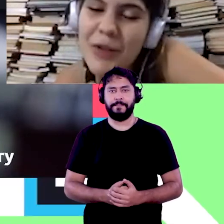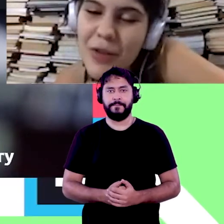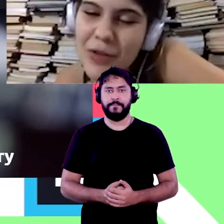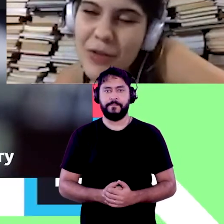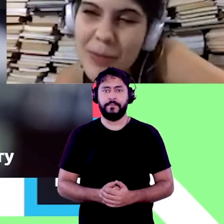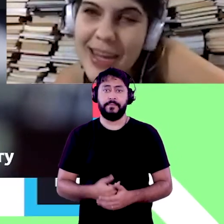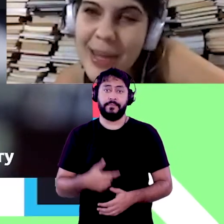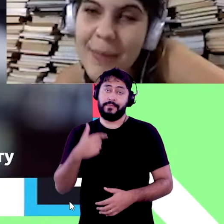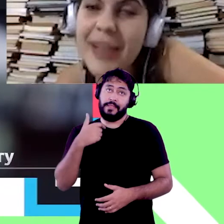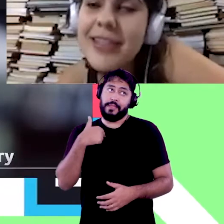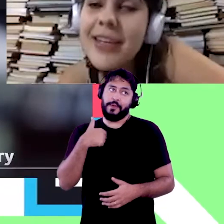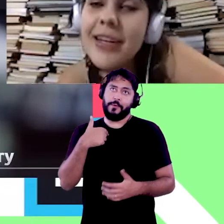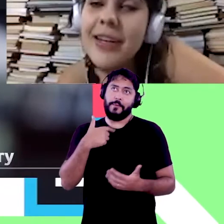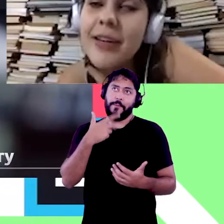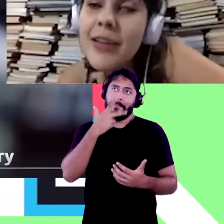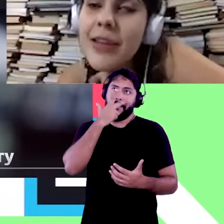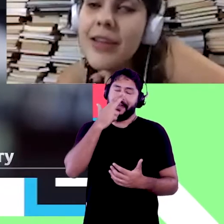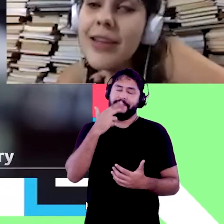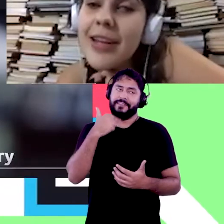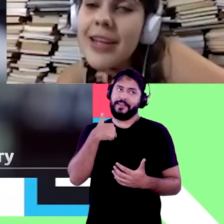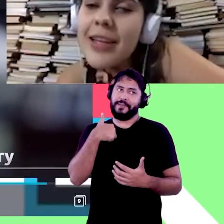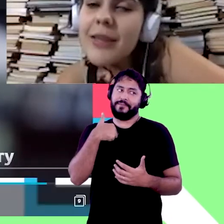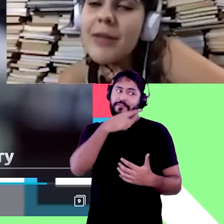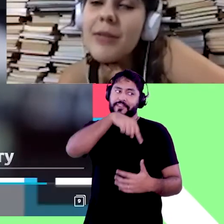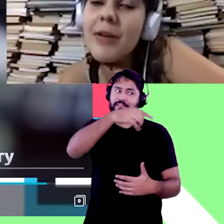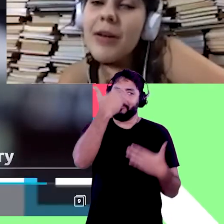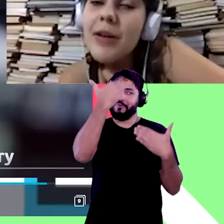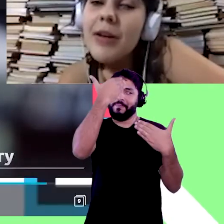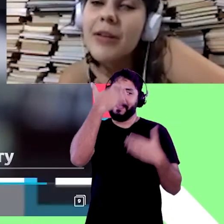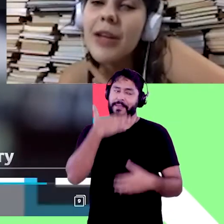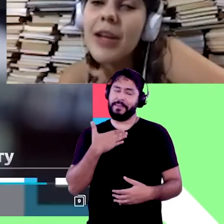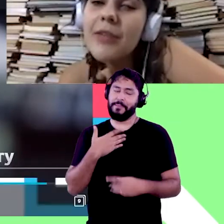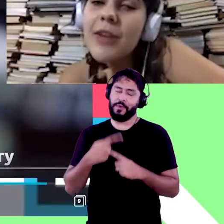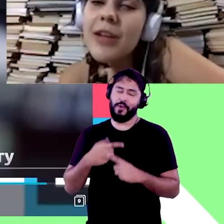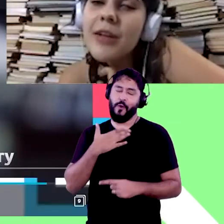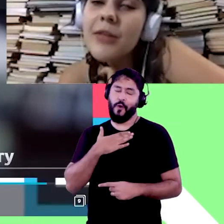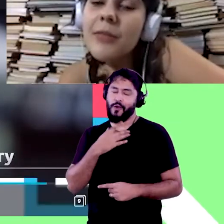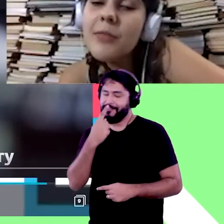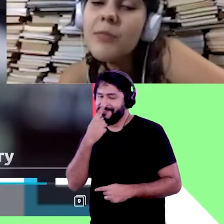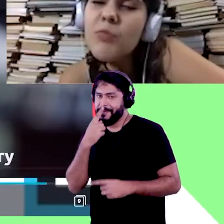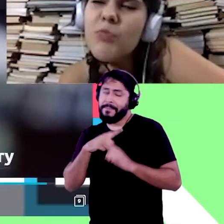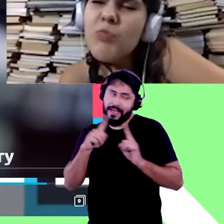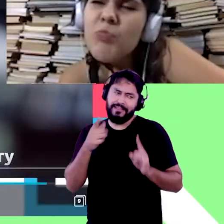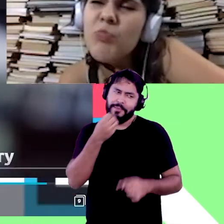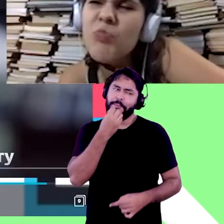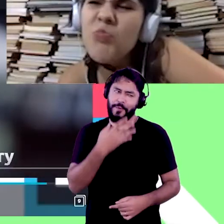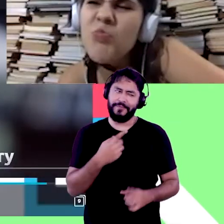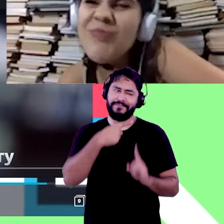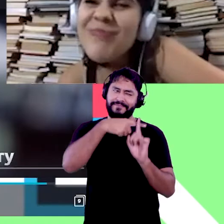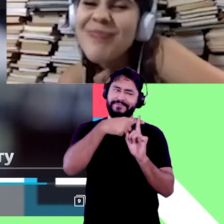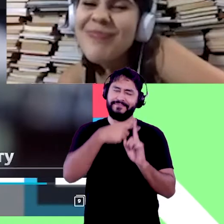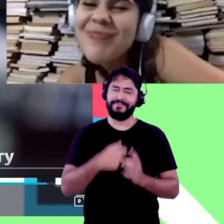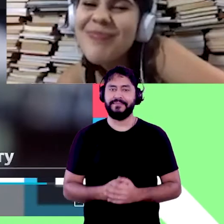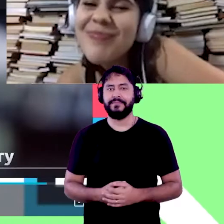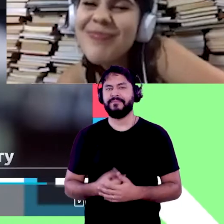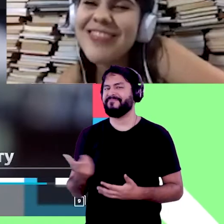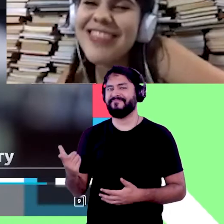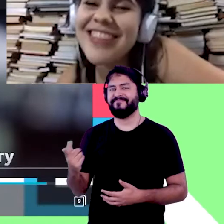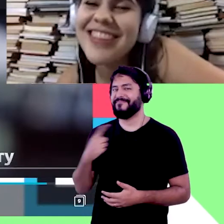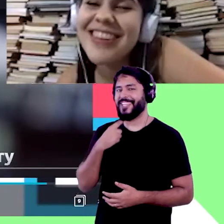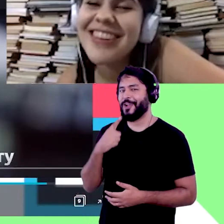Eu sou suspeita, mas... Será? Tenta mais. Não vai não. Ó, não tá